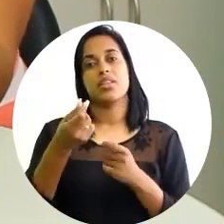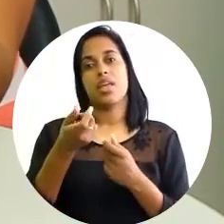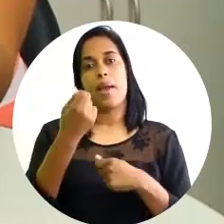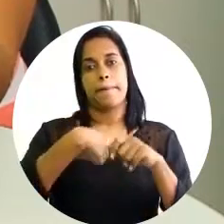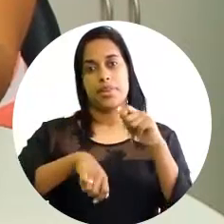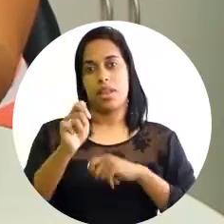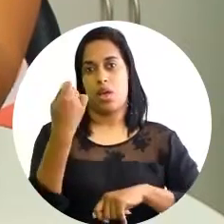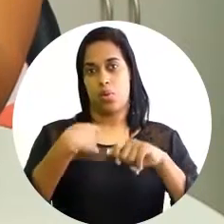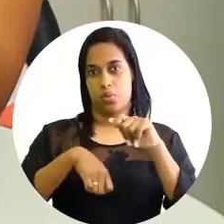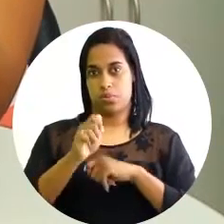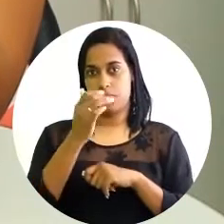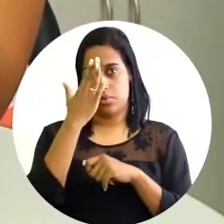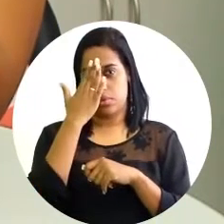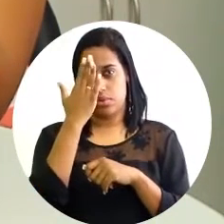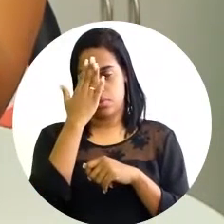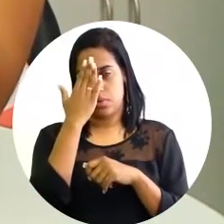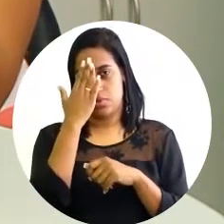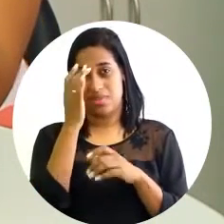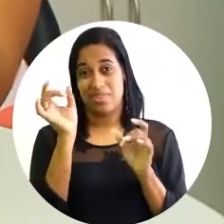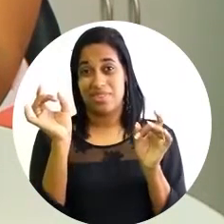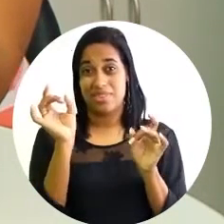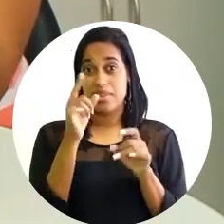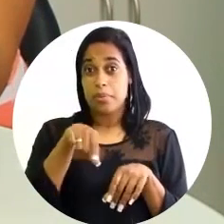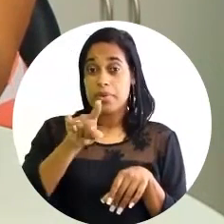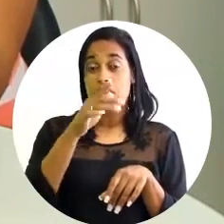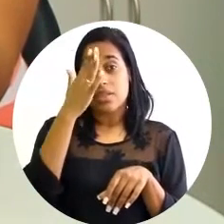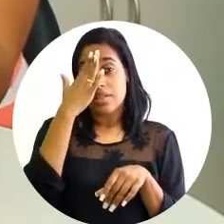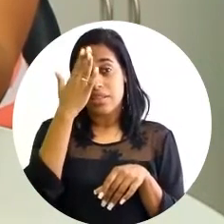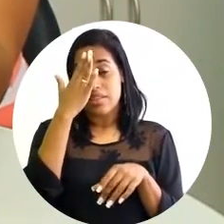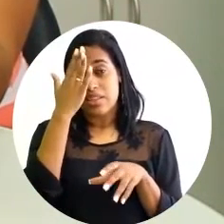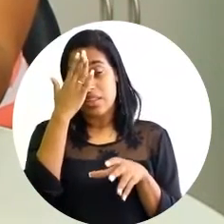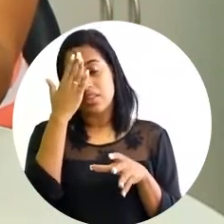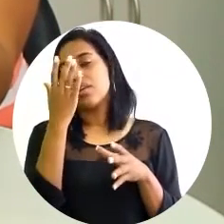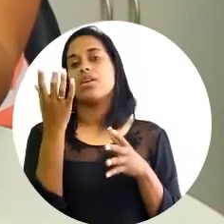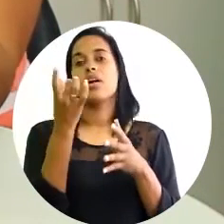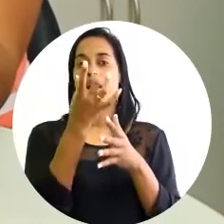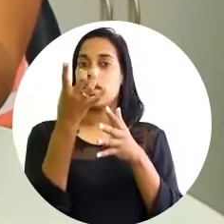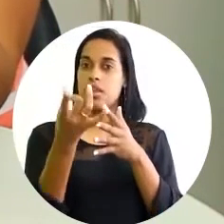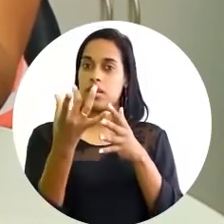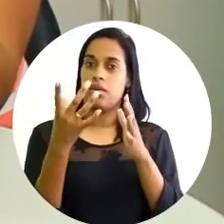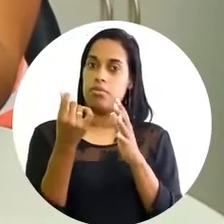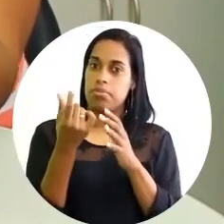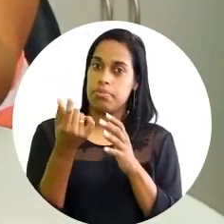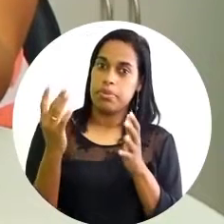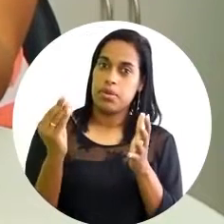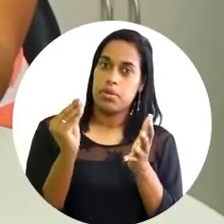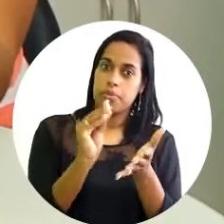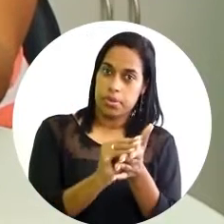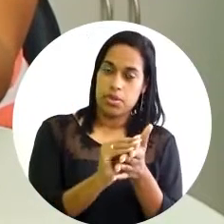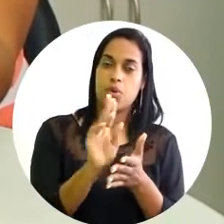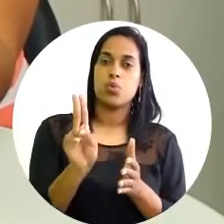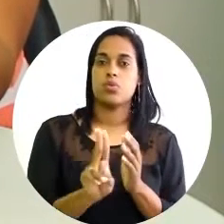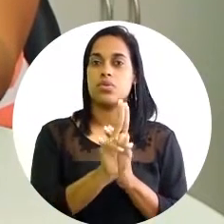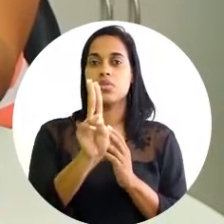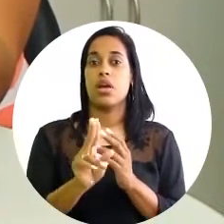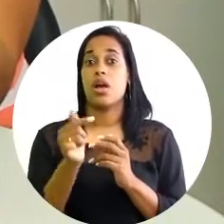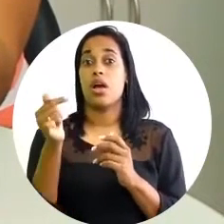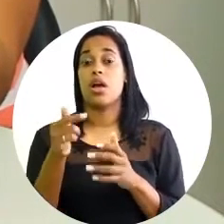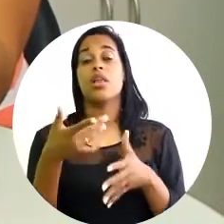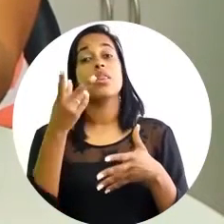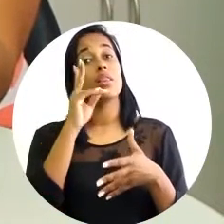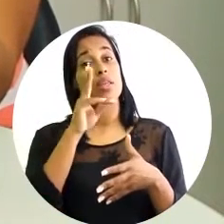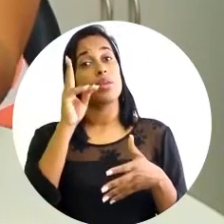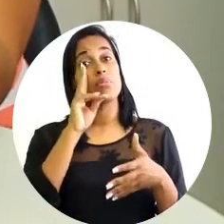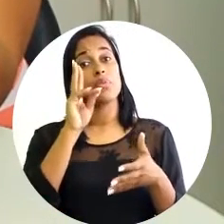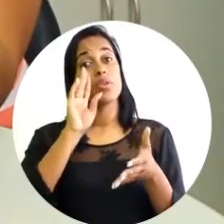de capital. Então, após a gente entender em que vai empregar o dinheiro, e lembrando que esse